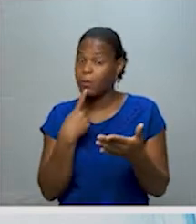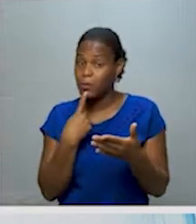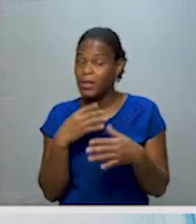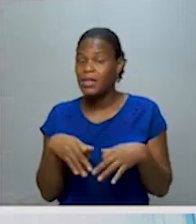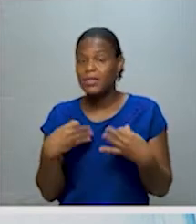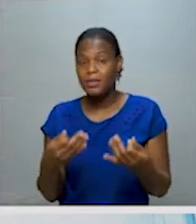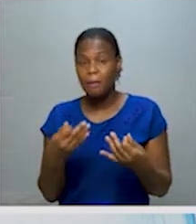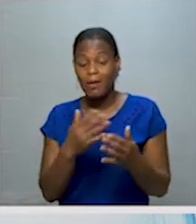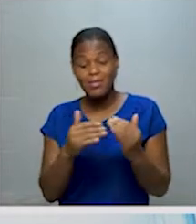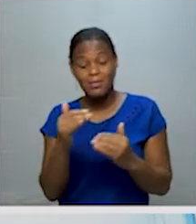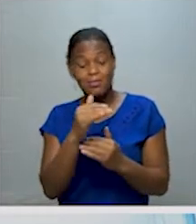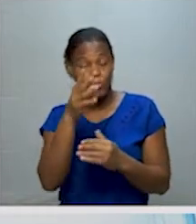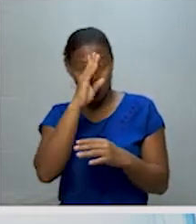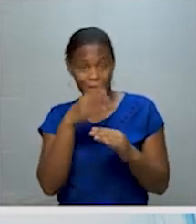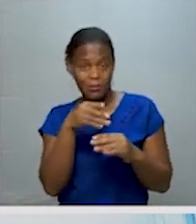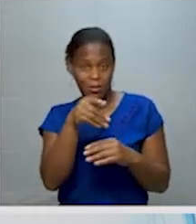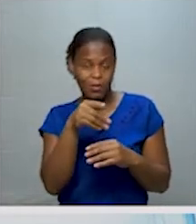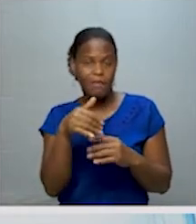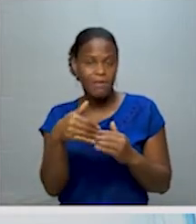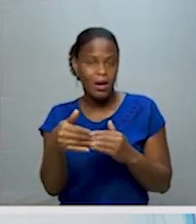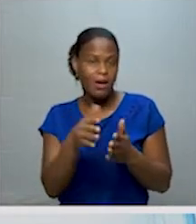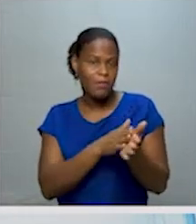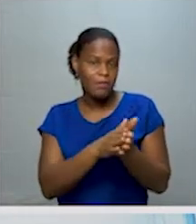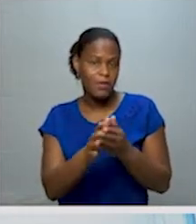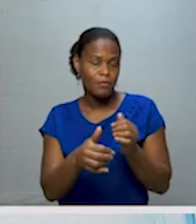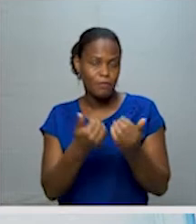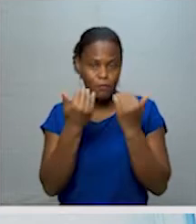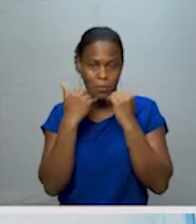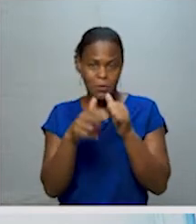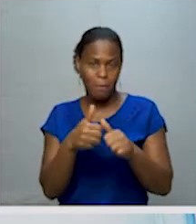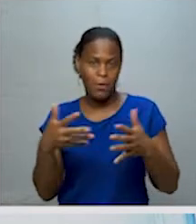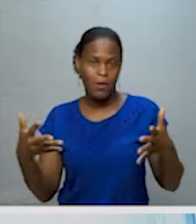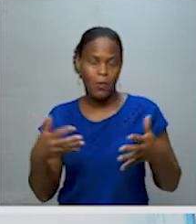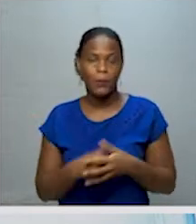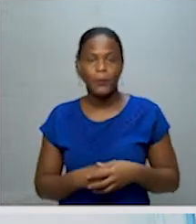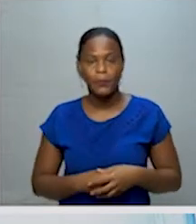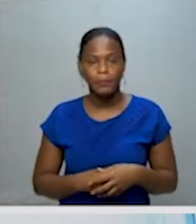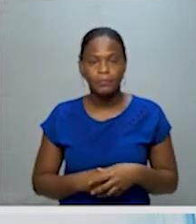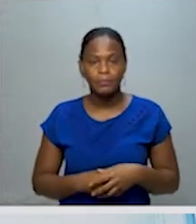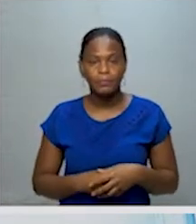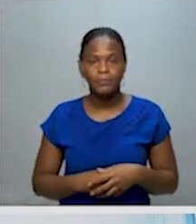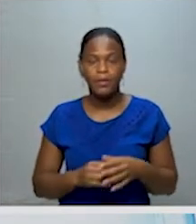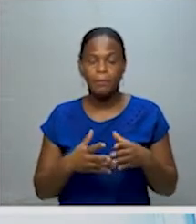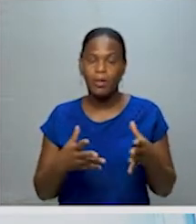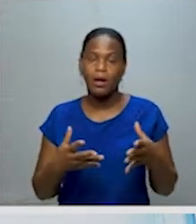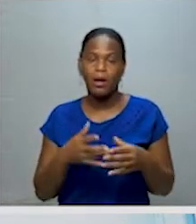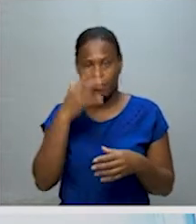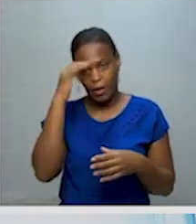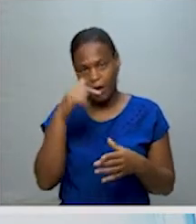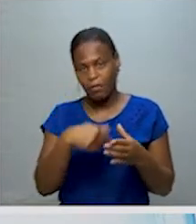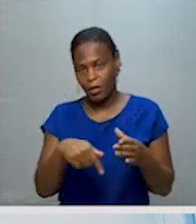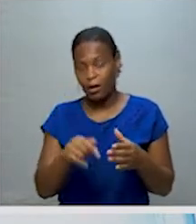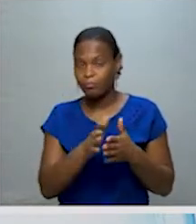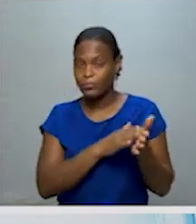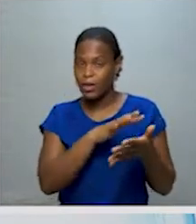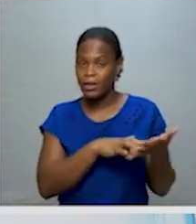está sempre em cima de acontecimentos, você terá maiores informações, você terá maiores argumentos,